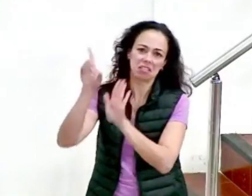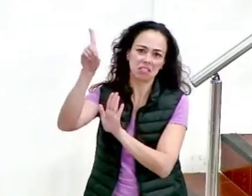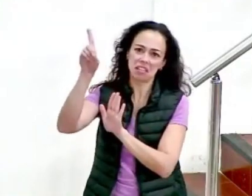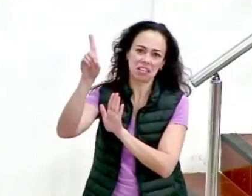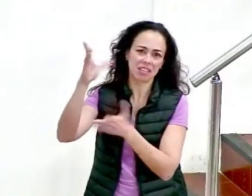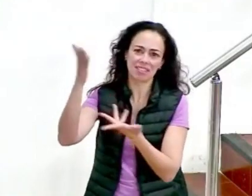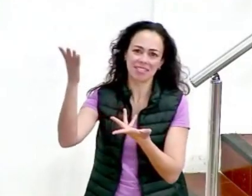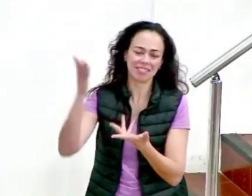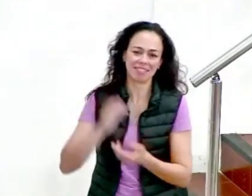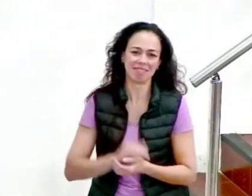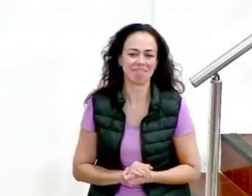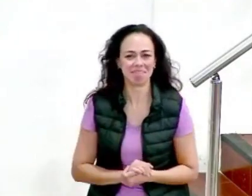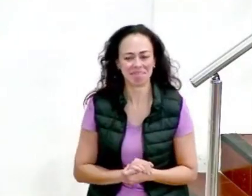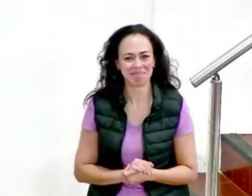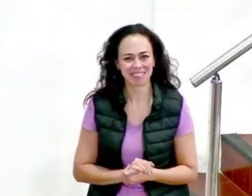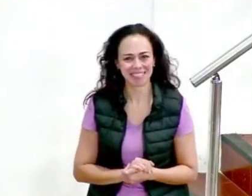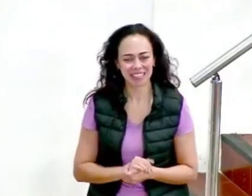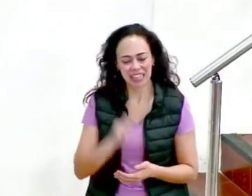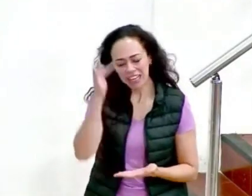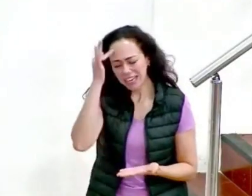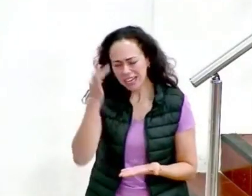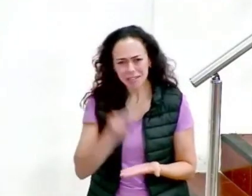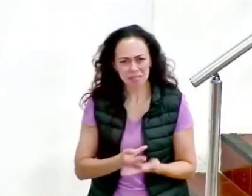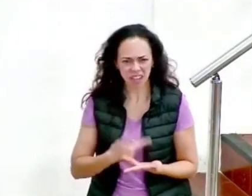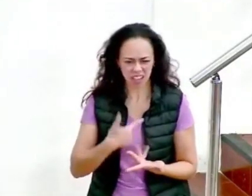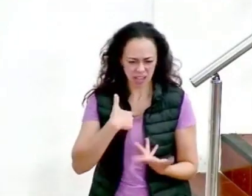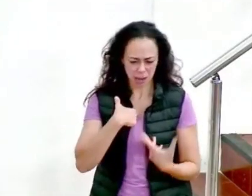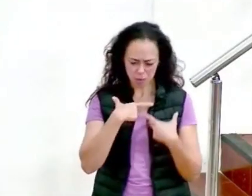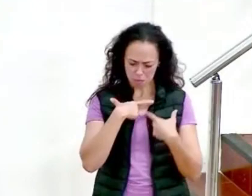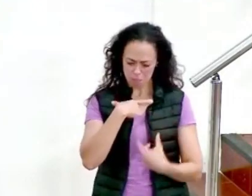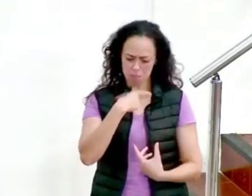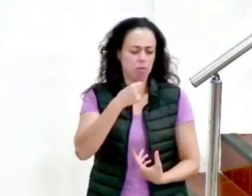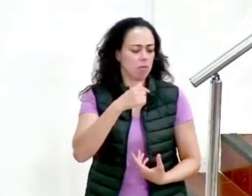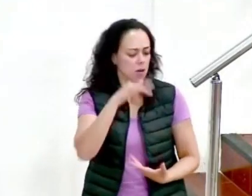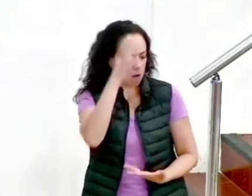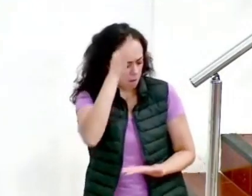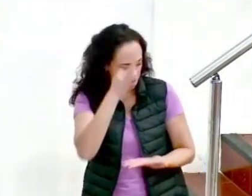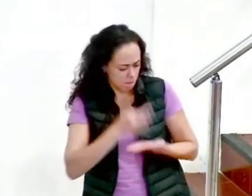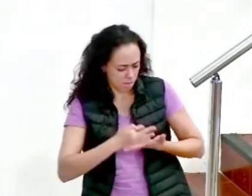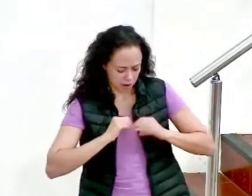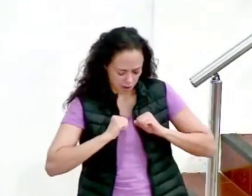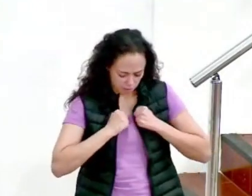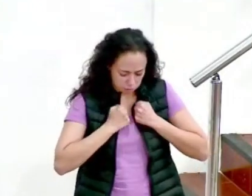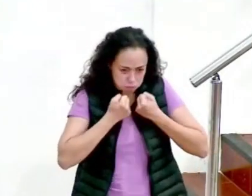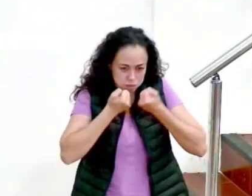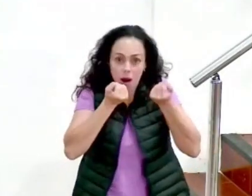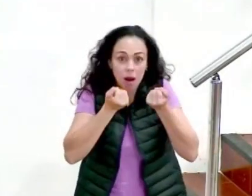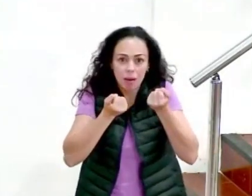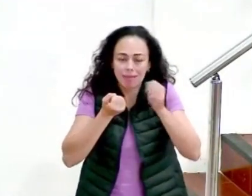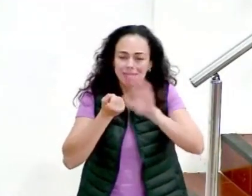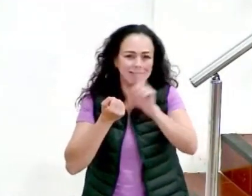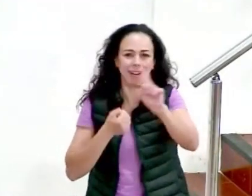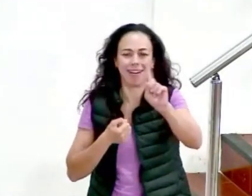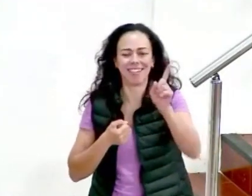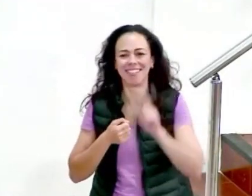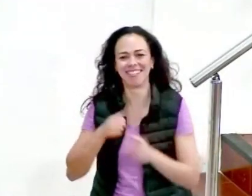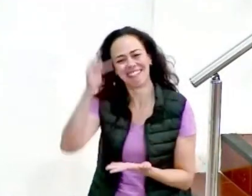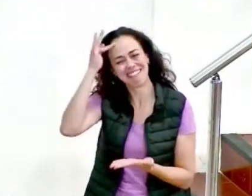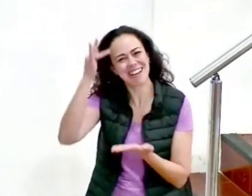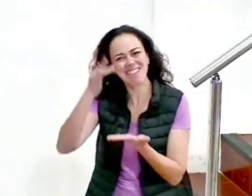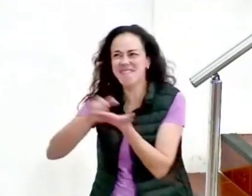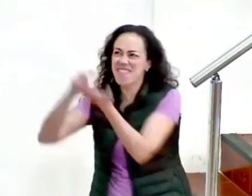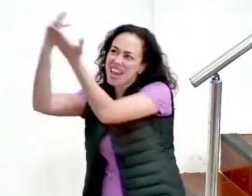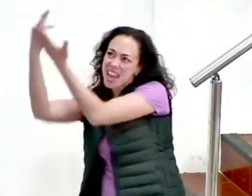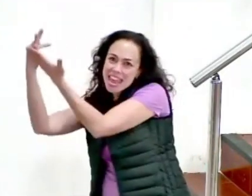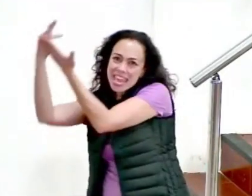Essa fé não é uma fé natural que nasceu em você. É uma fé sobrenatural imputada